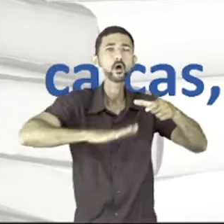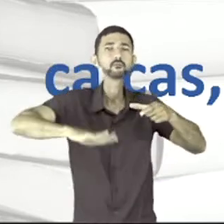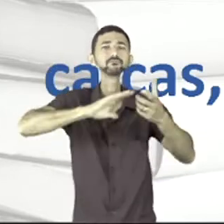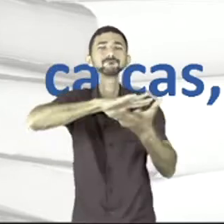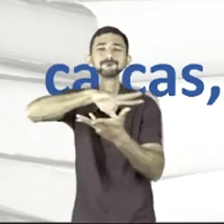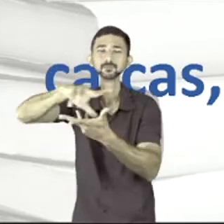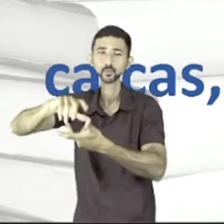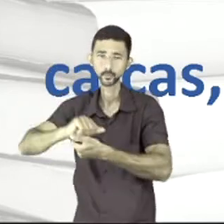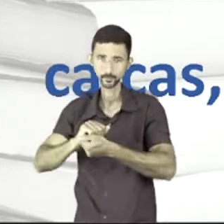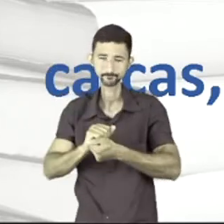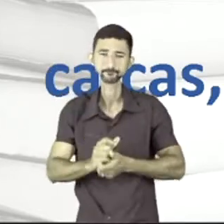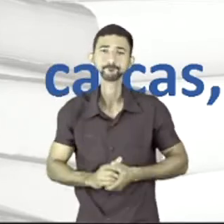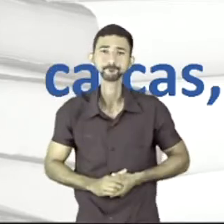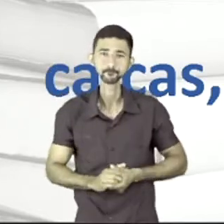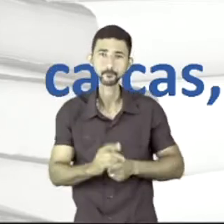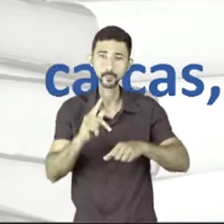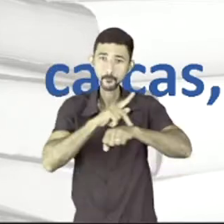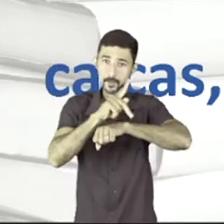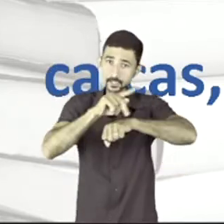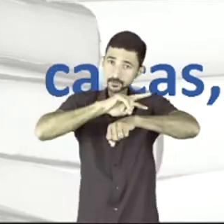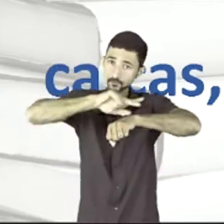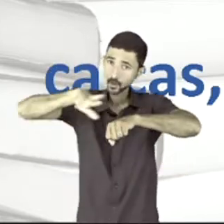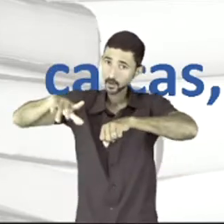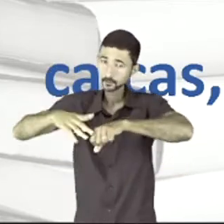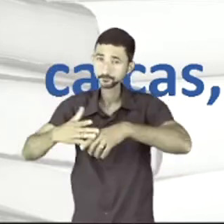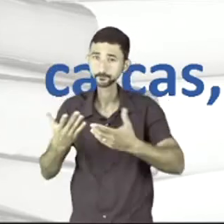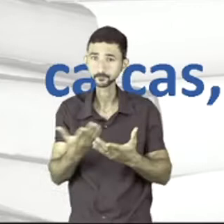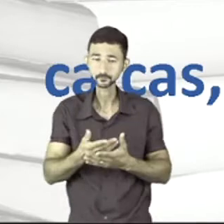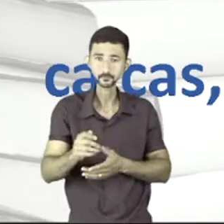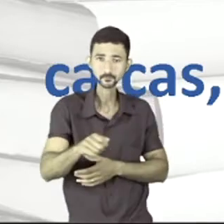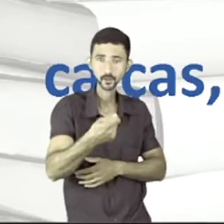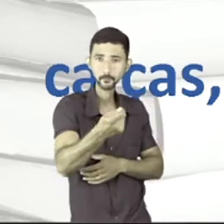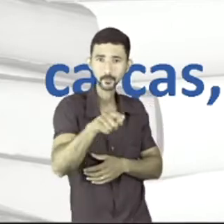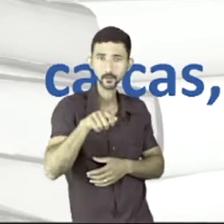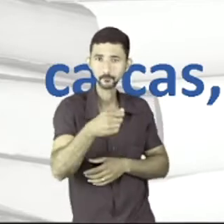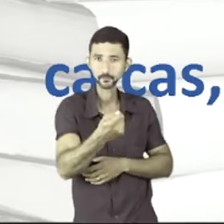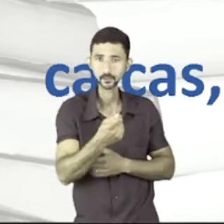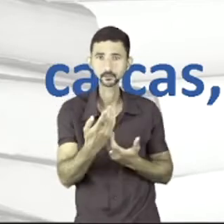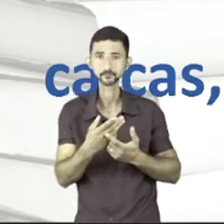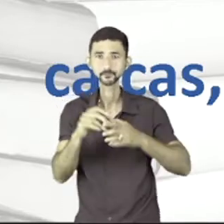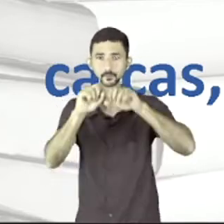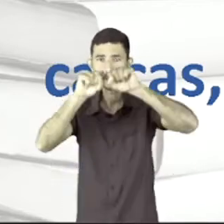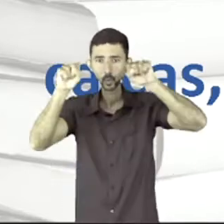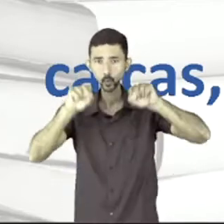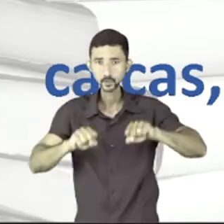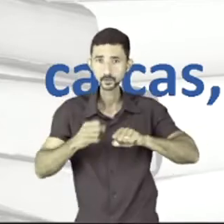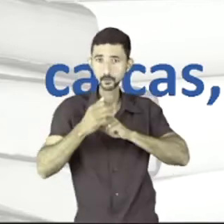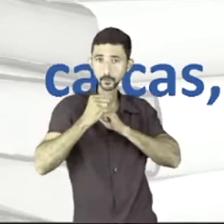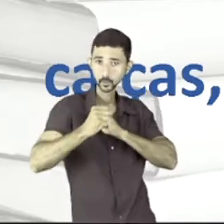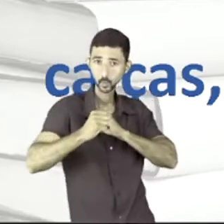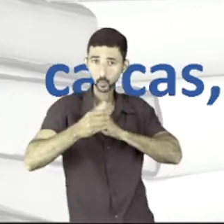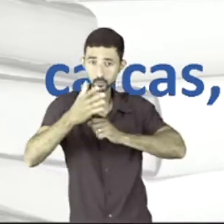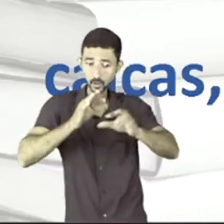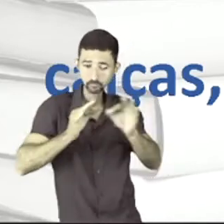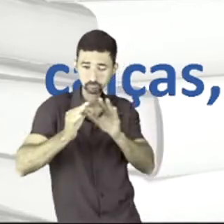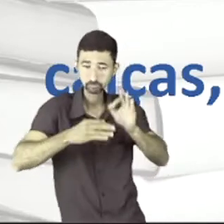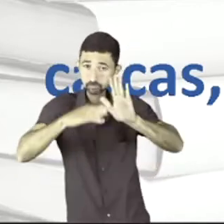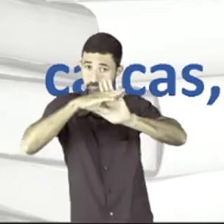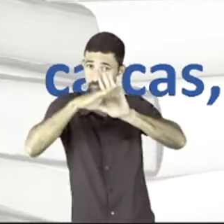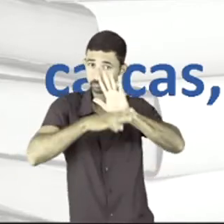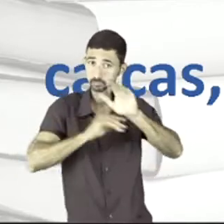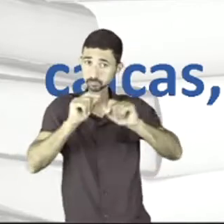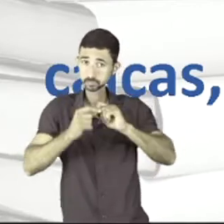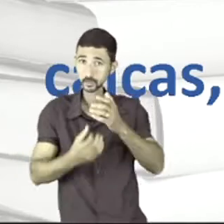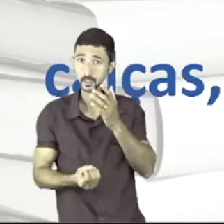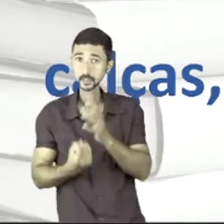mundo. Tá? Mas a esgrima, como a gente conhece hoje, como um sistema de luta bem definido, a gente pode